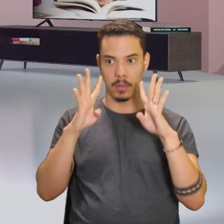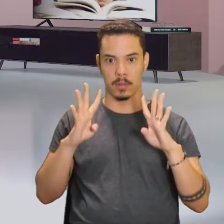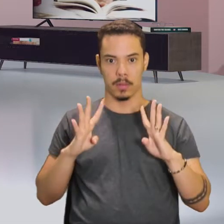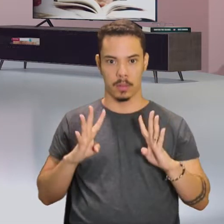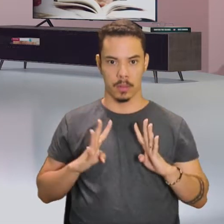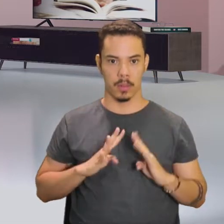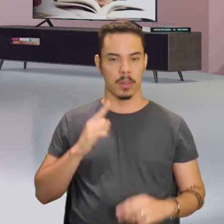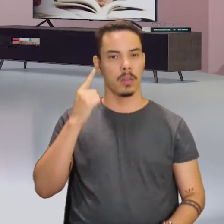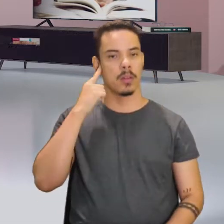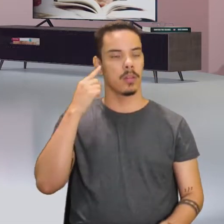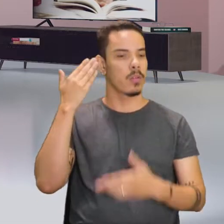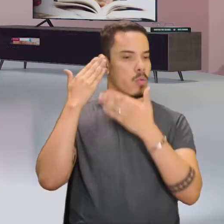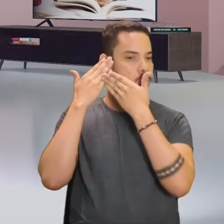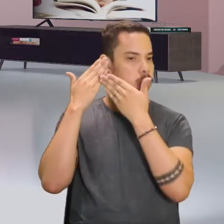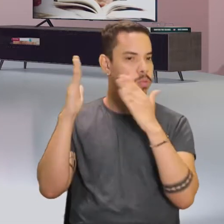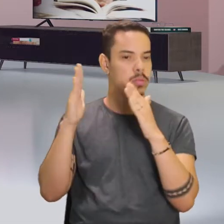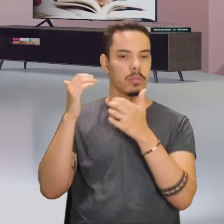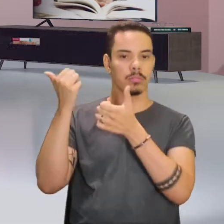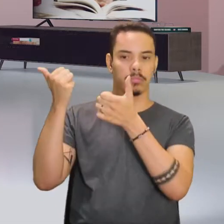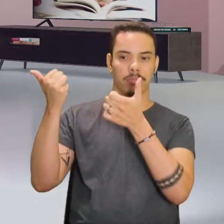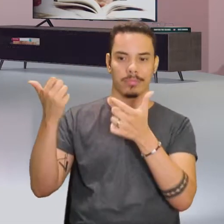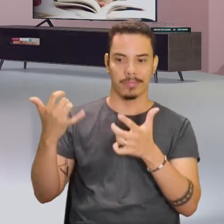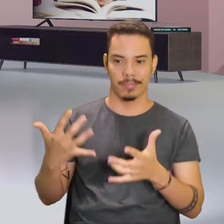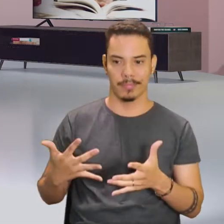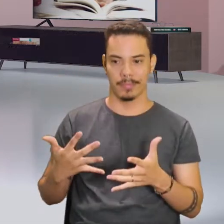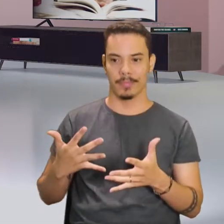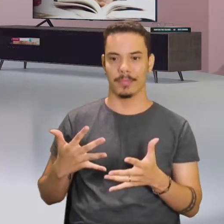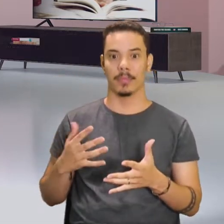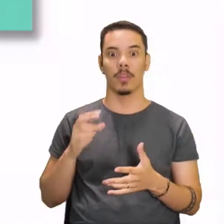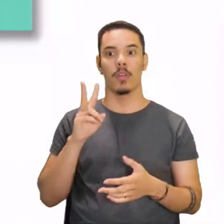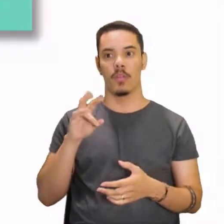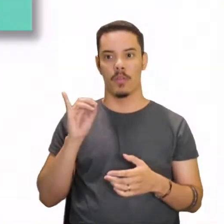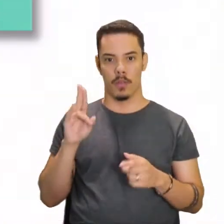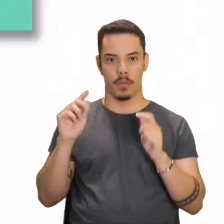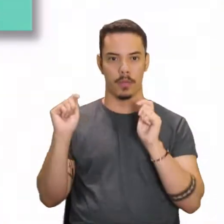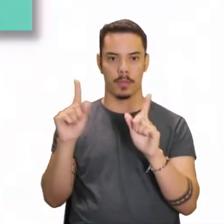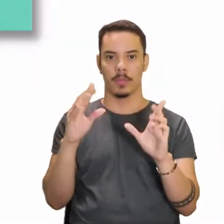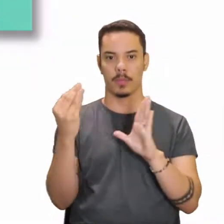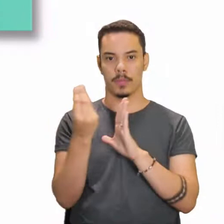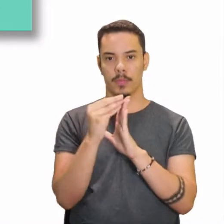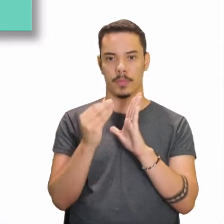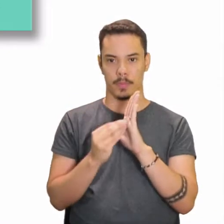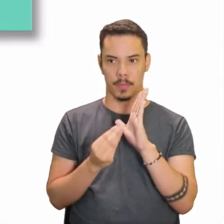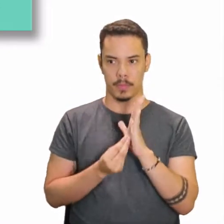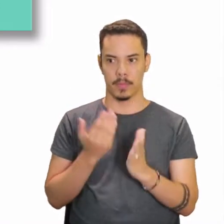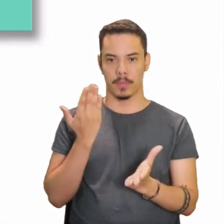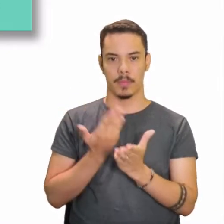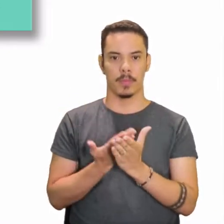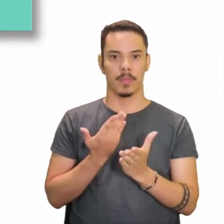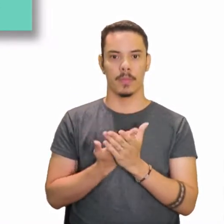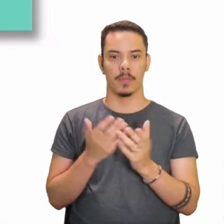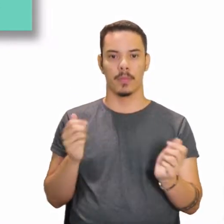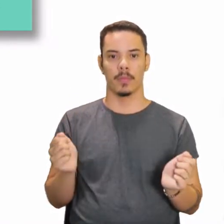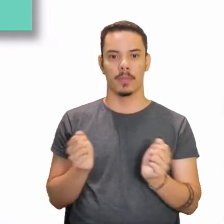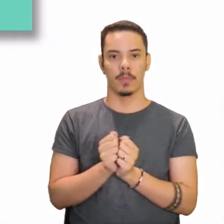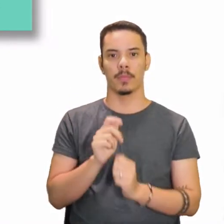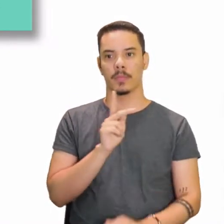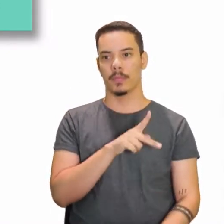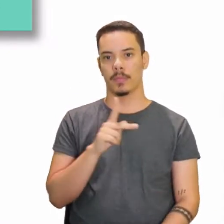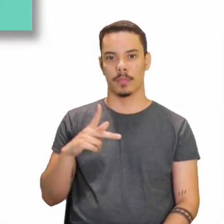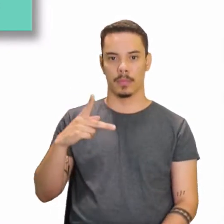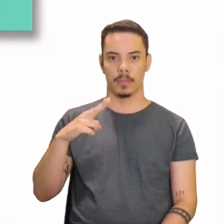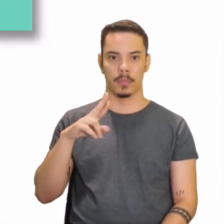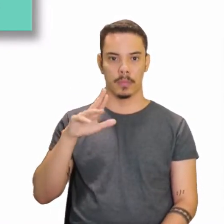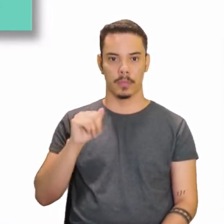ouvidinho aí bem antenado para as explicações, tá certo? Vou liberar aí a agenda desta aula. Vamos juntos comigo, professora Pura.